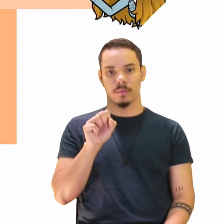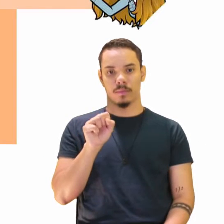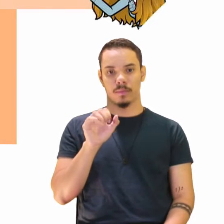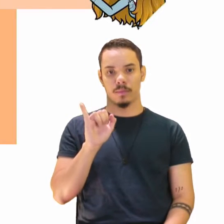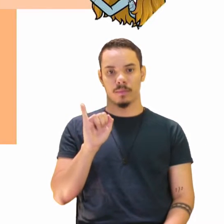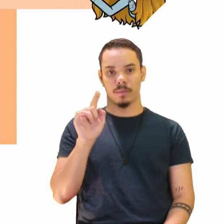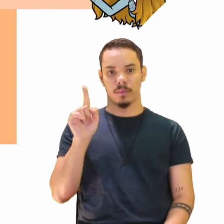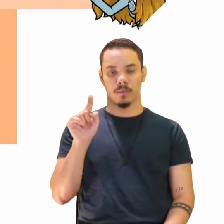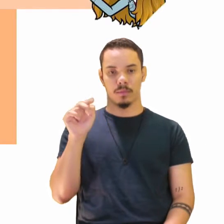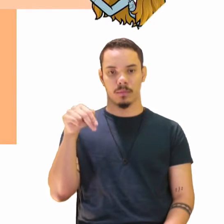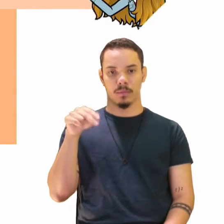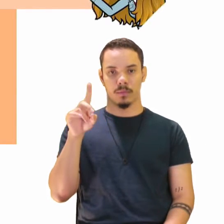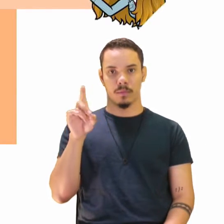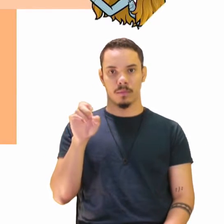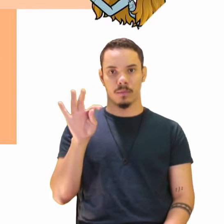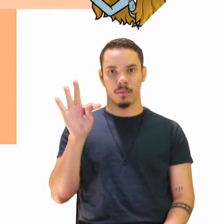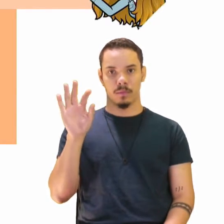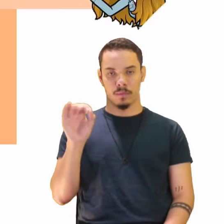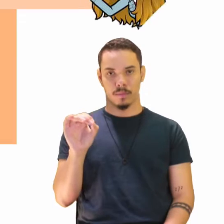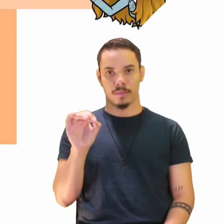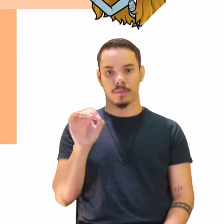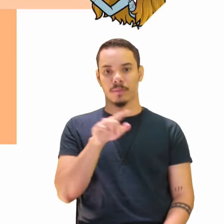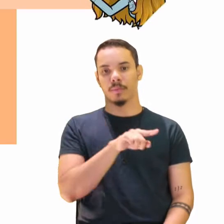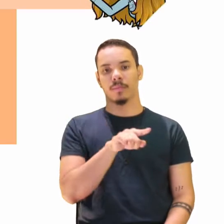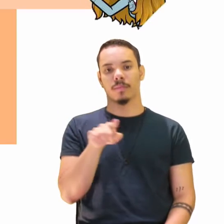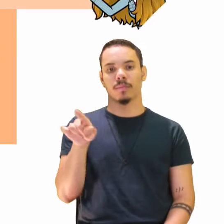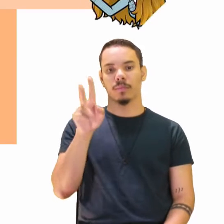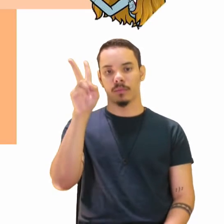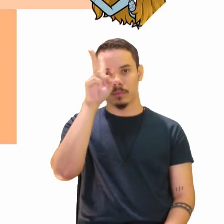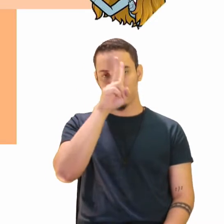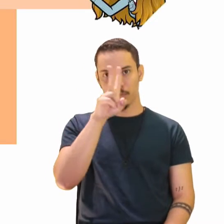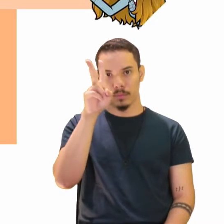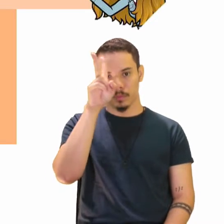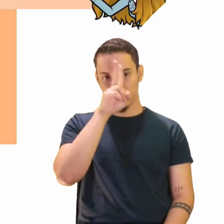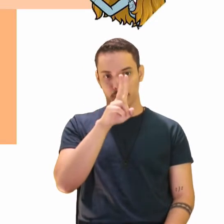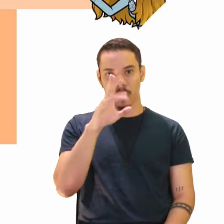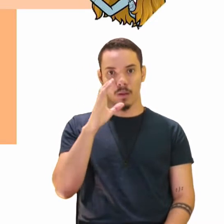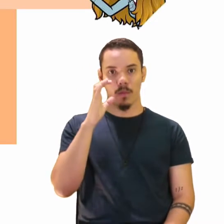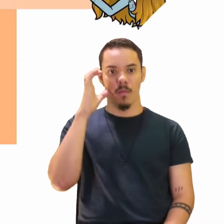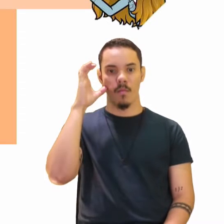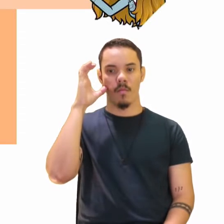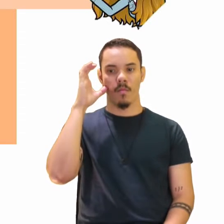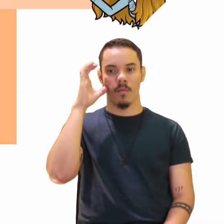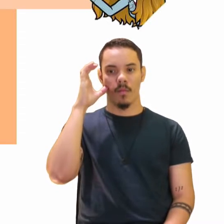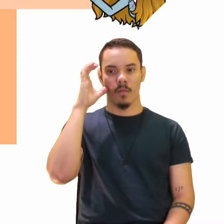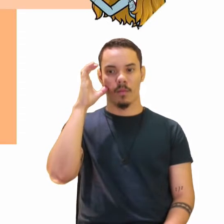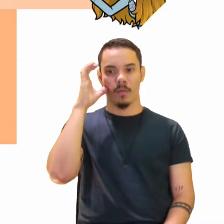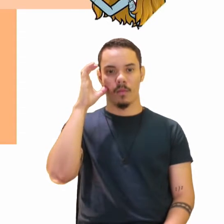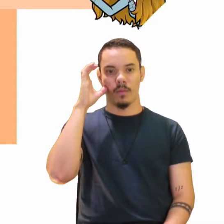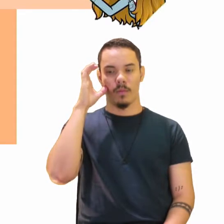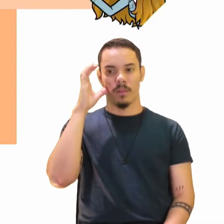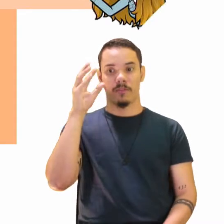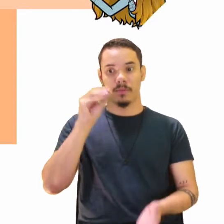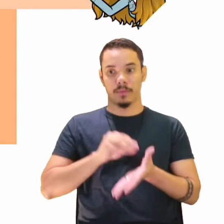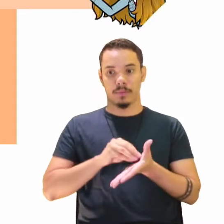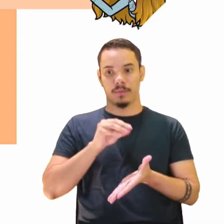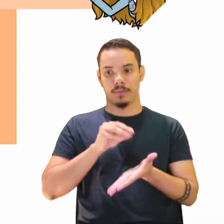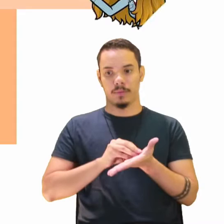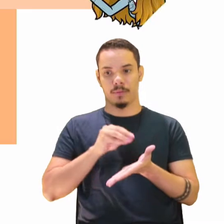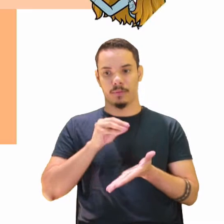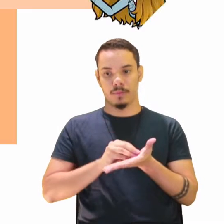assíndeto, que você vai lembrar lá da omissão, ou seja, da